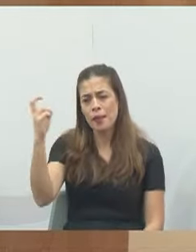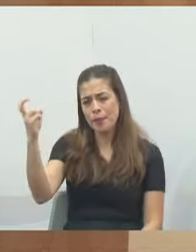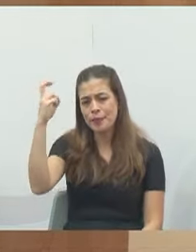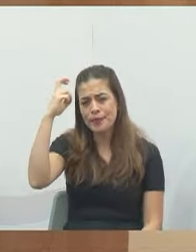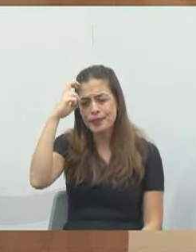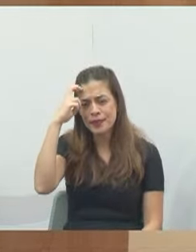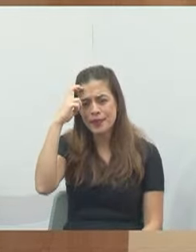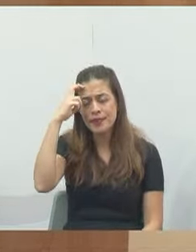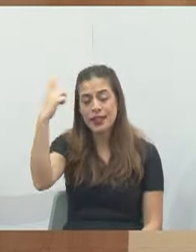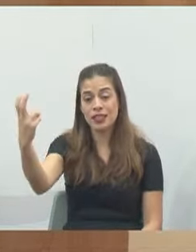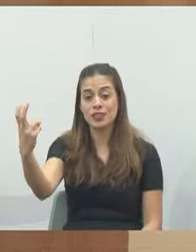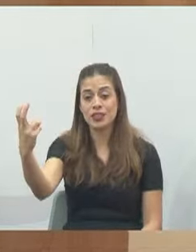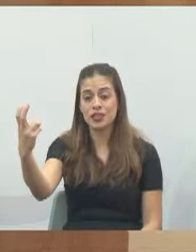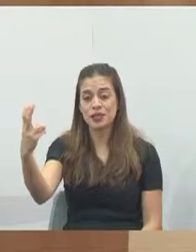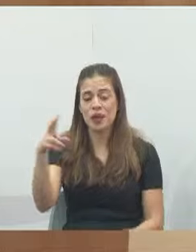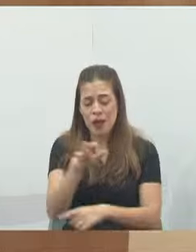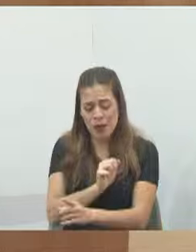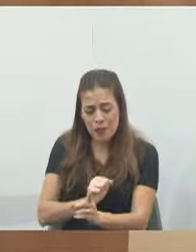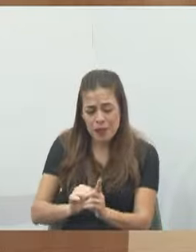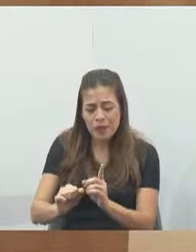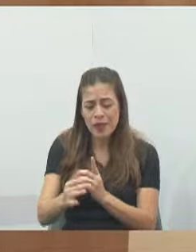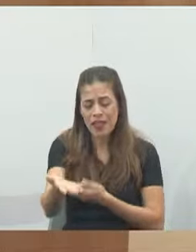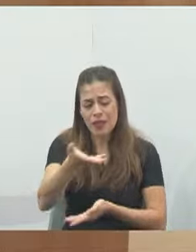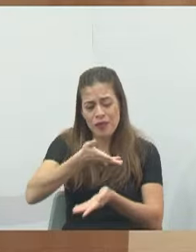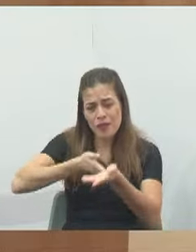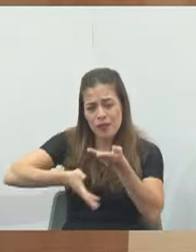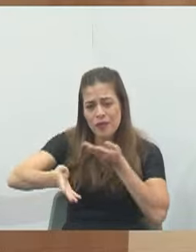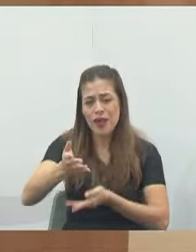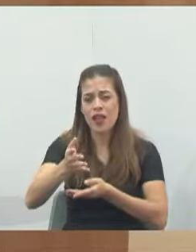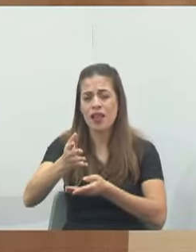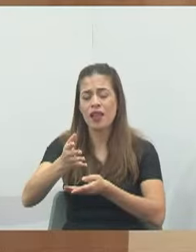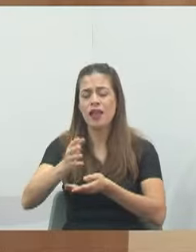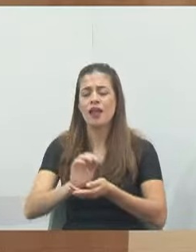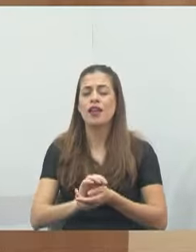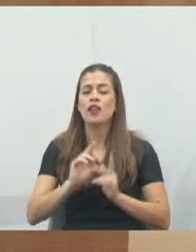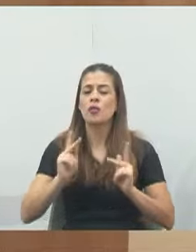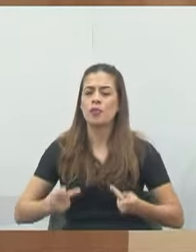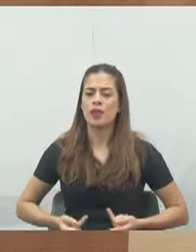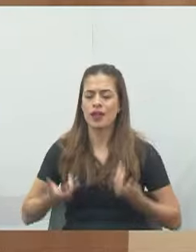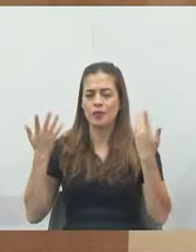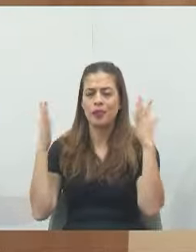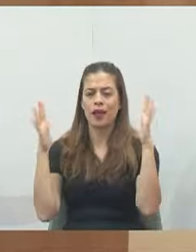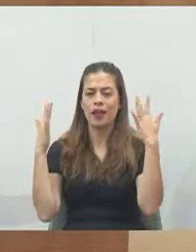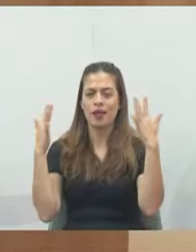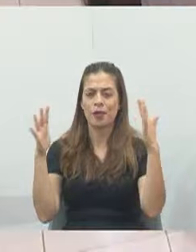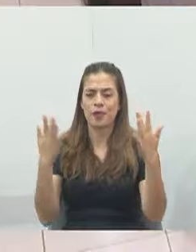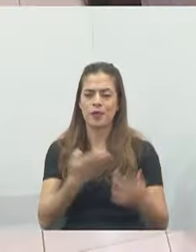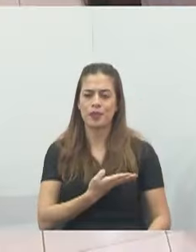inteligente, mais fraterna, mais solidária e mais humana. Parabéns, meu amigo.